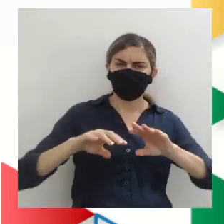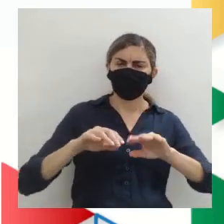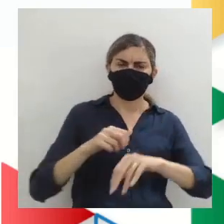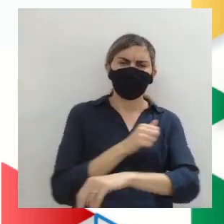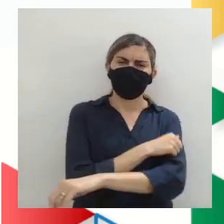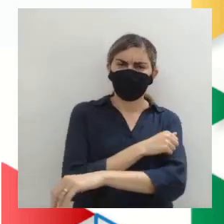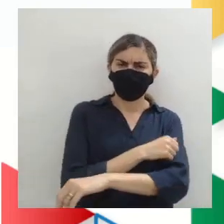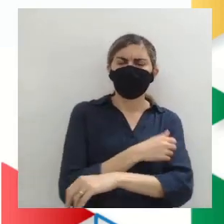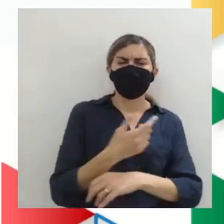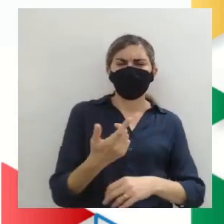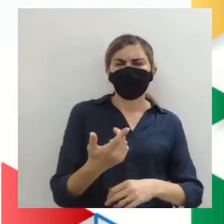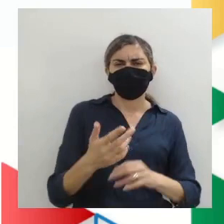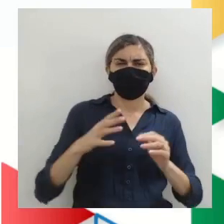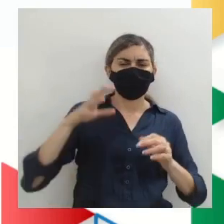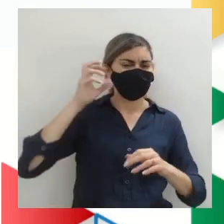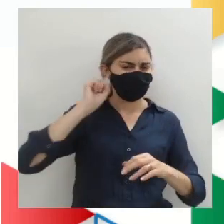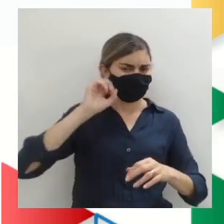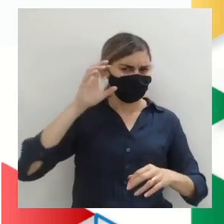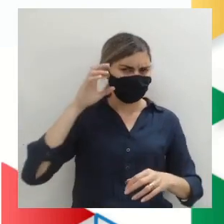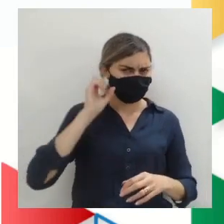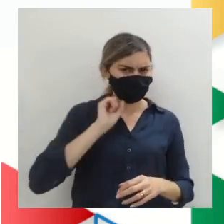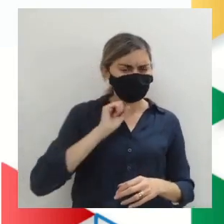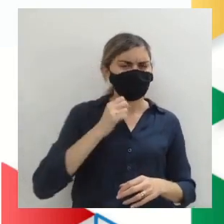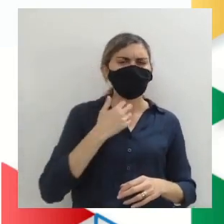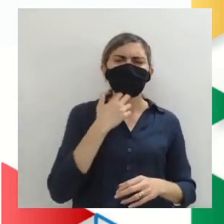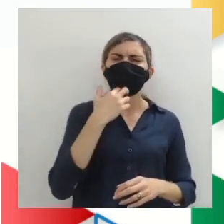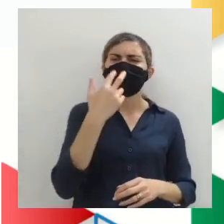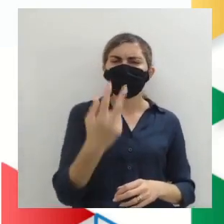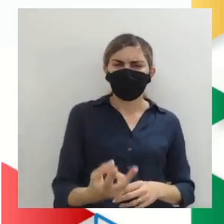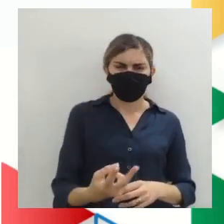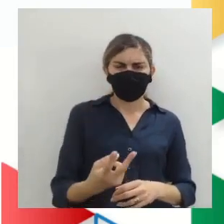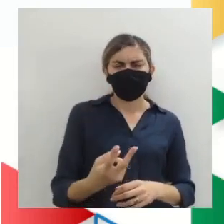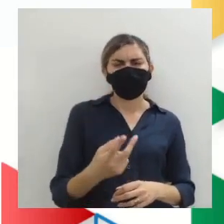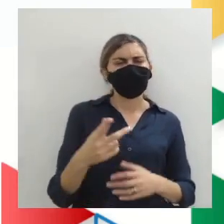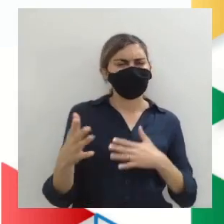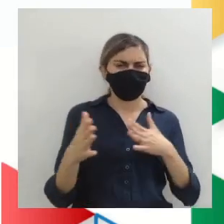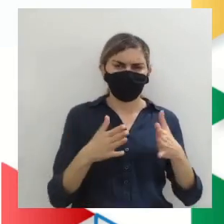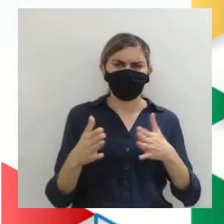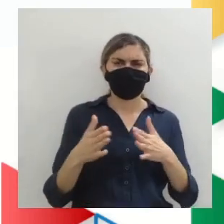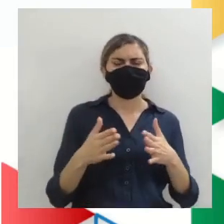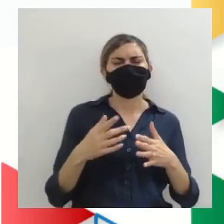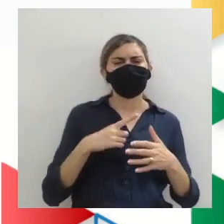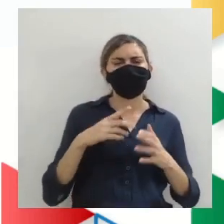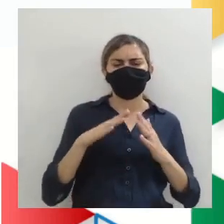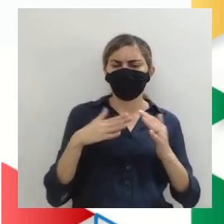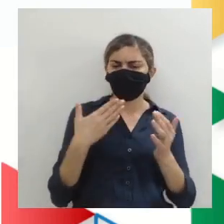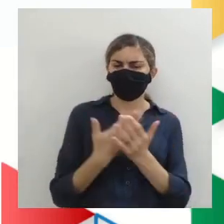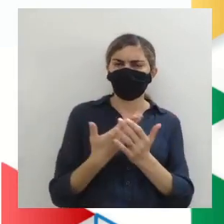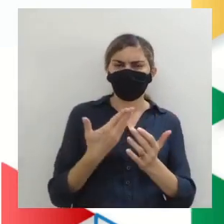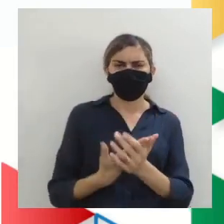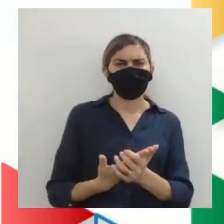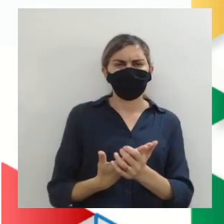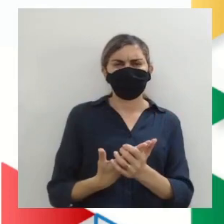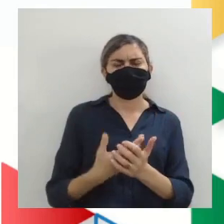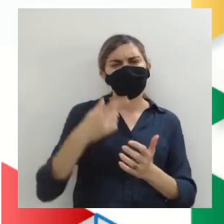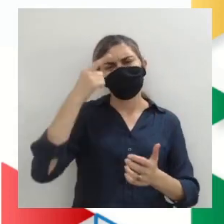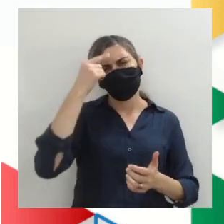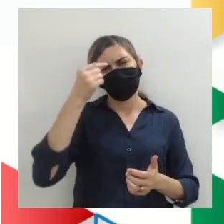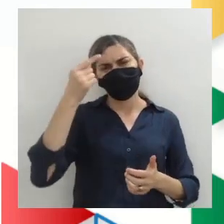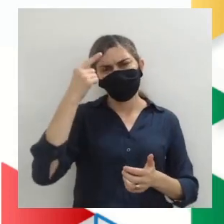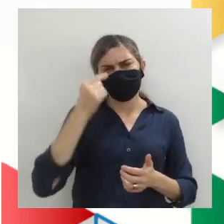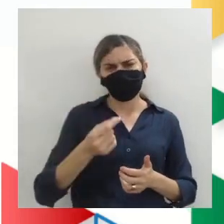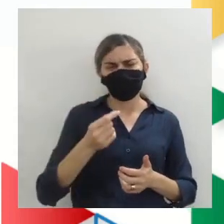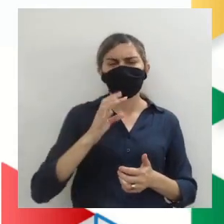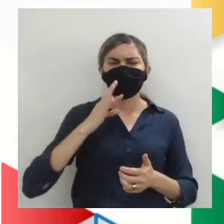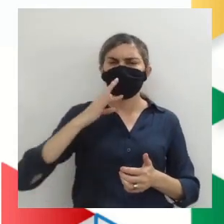estudantes embaixo, escutando a voz do mestre. Então, é justamente a escolástica, escolas, universidades,